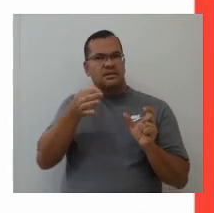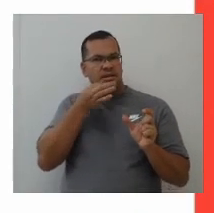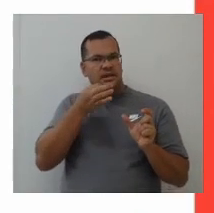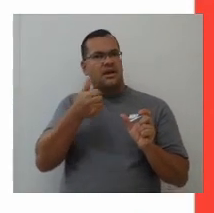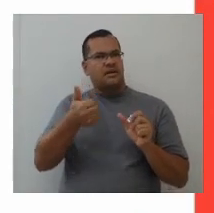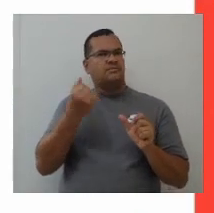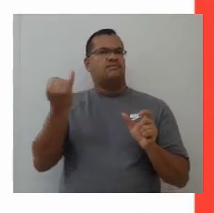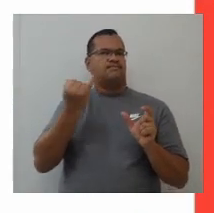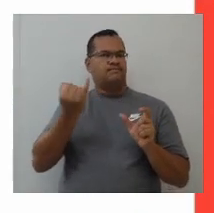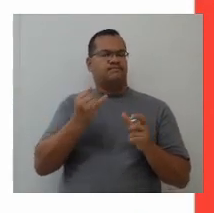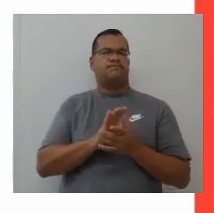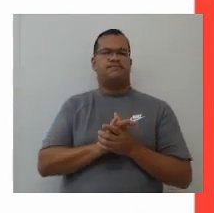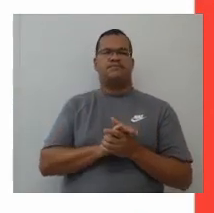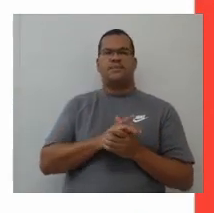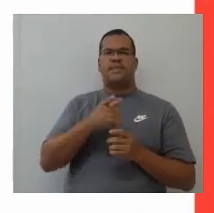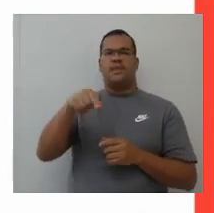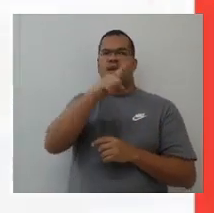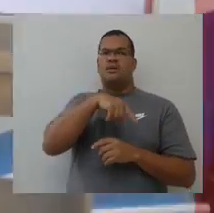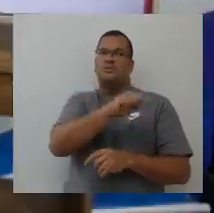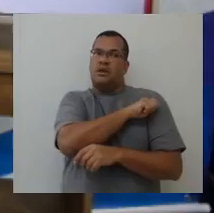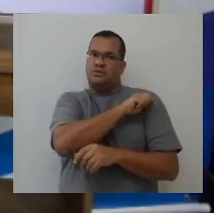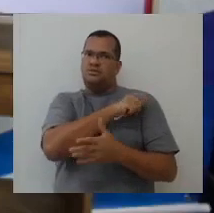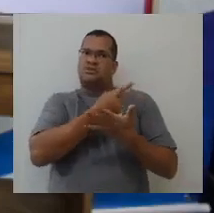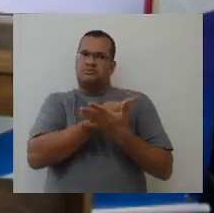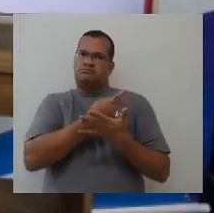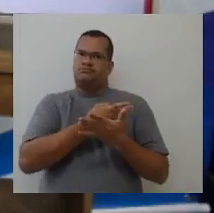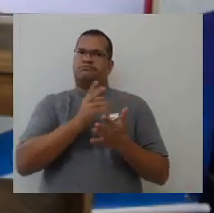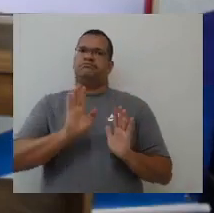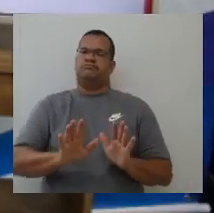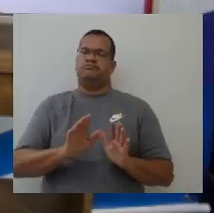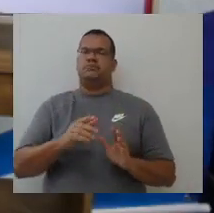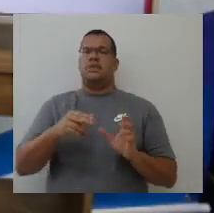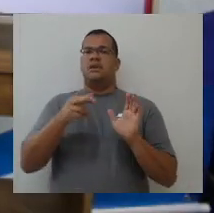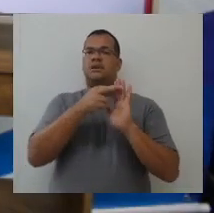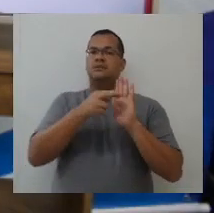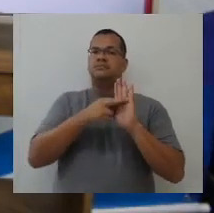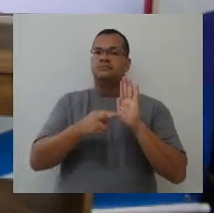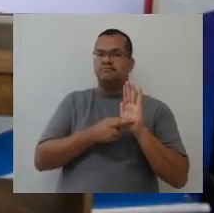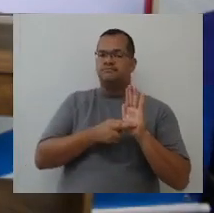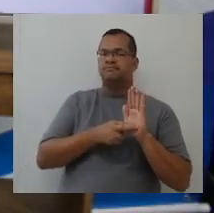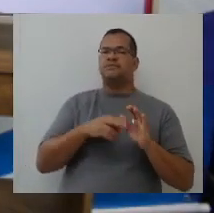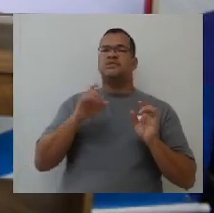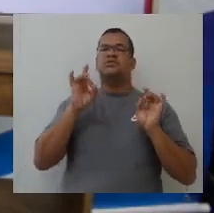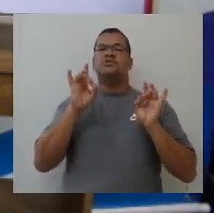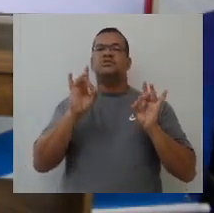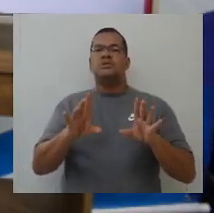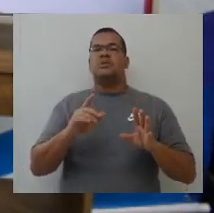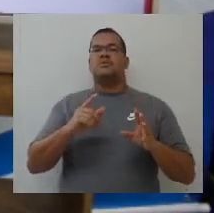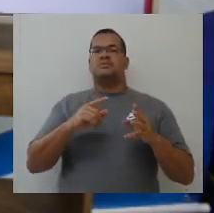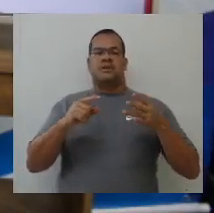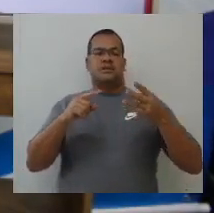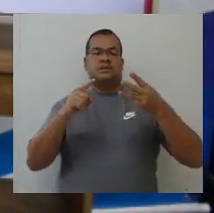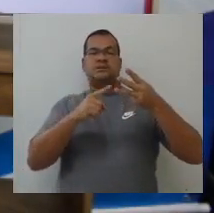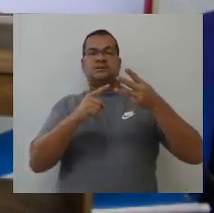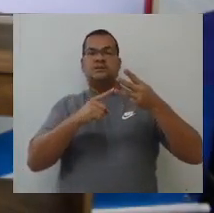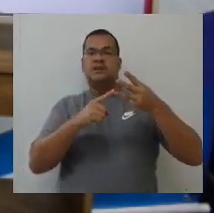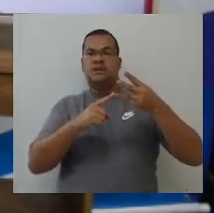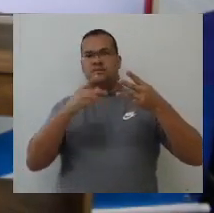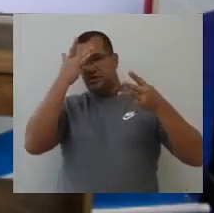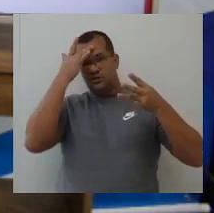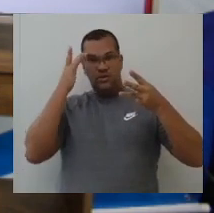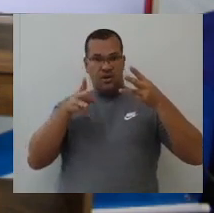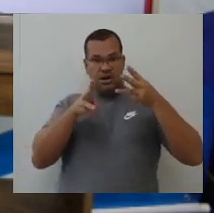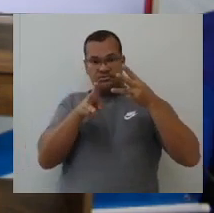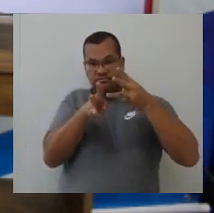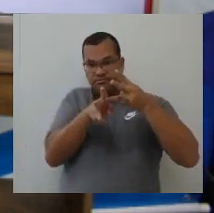totalmente importante. É onde os alunos erram, tá? Essas regras de conjugação, elas só servem para a terceira pessoa do singular, que é o